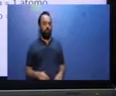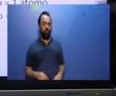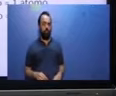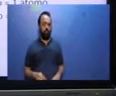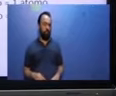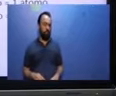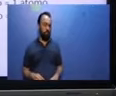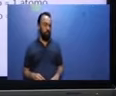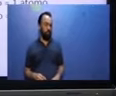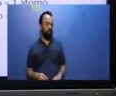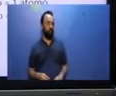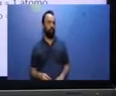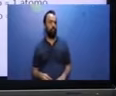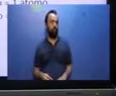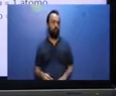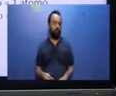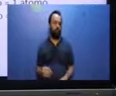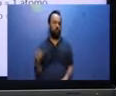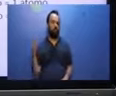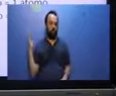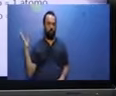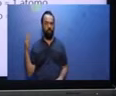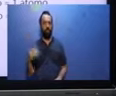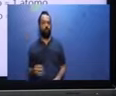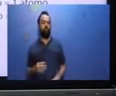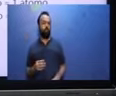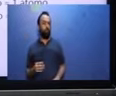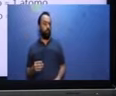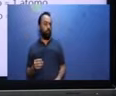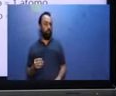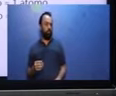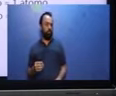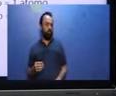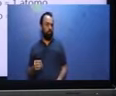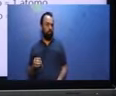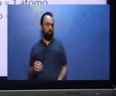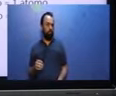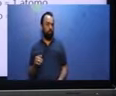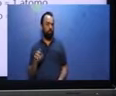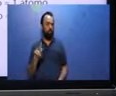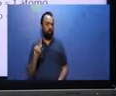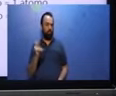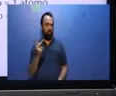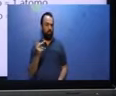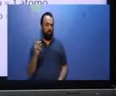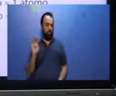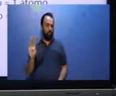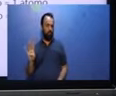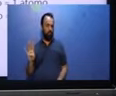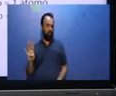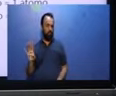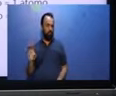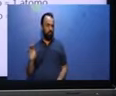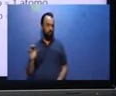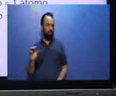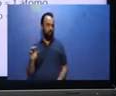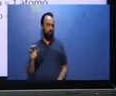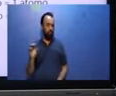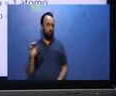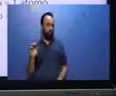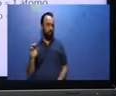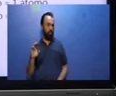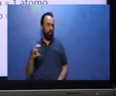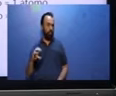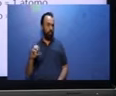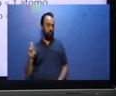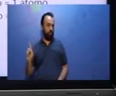quatro átomos de hidrogênio e um átomo de carbono e quatro átomos de oxigênio os produtos um